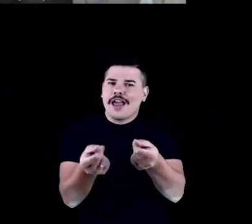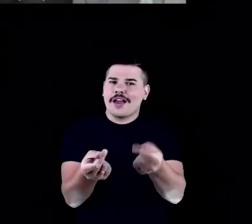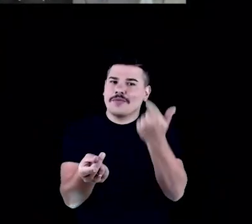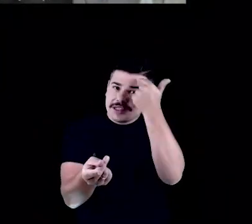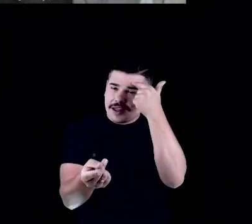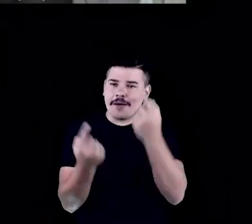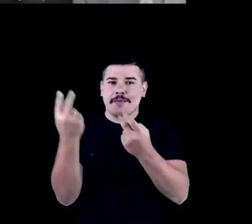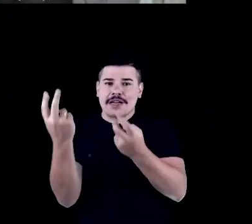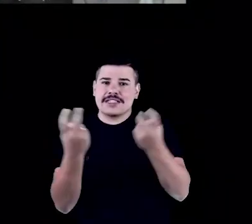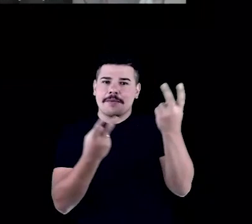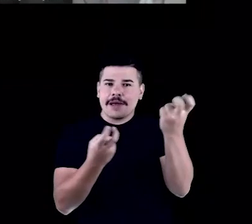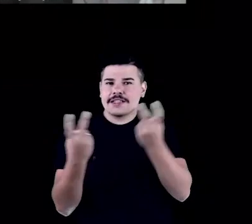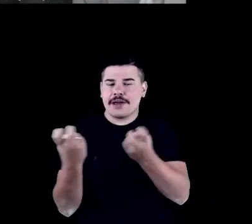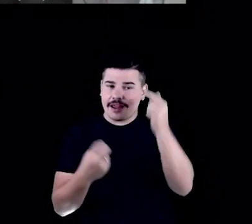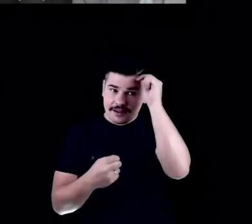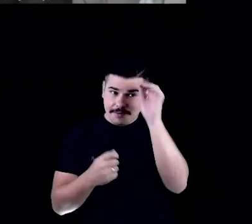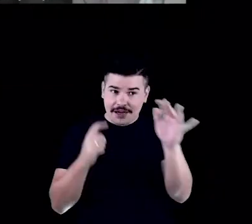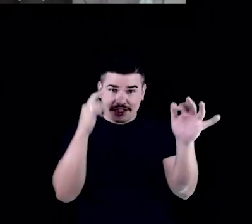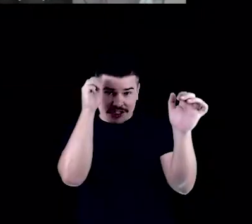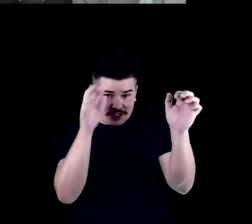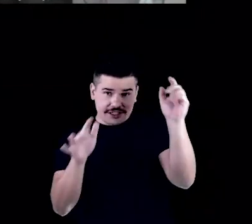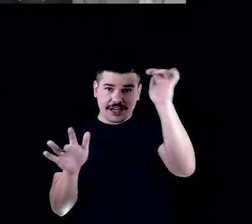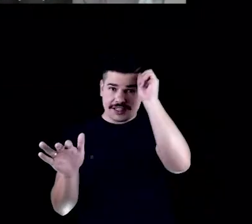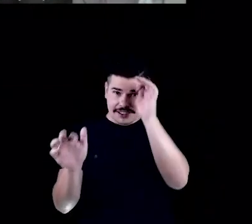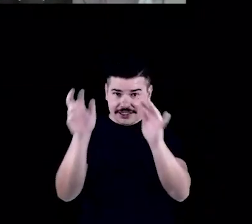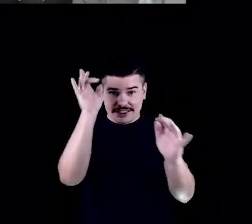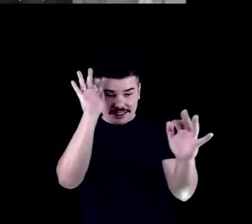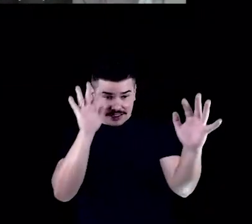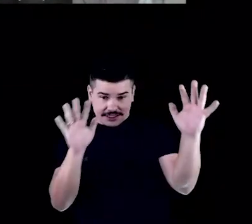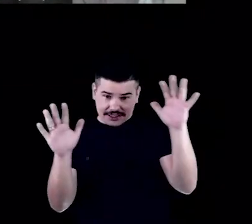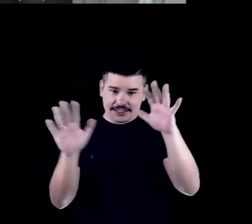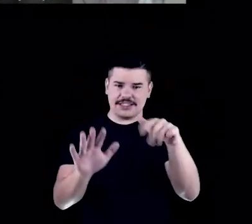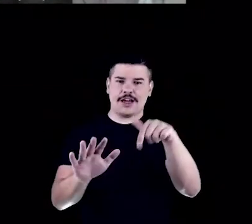sua fala foi muito nesse sentido, de perceber como a imaginação